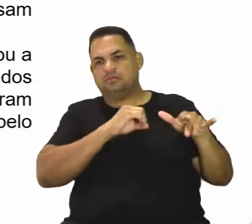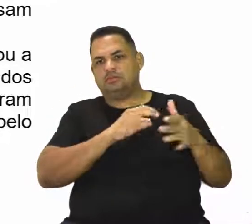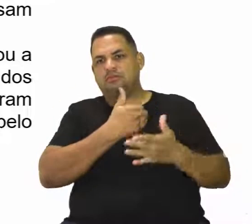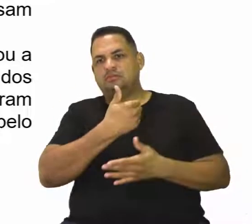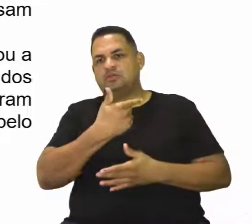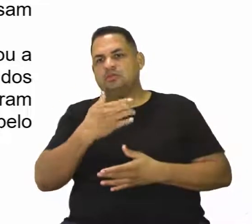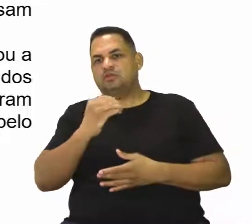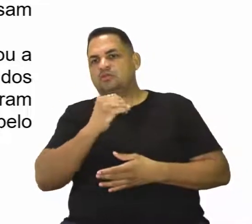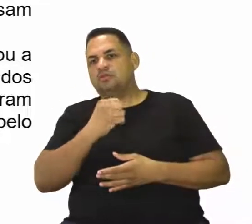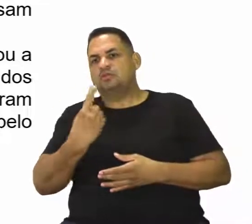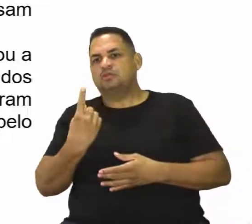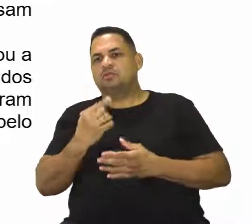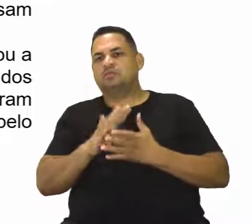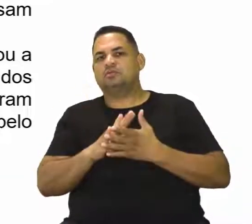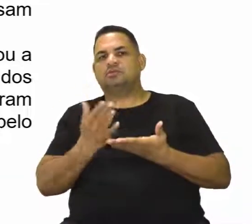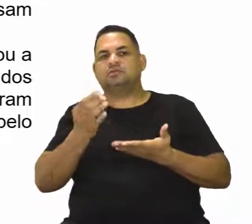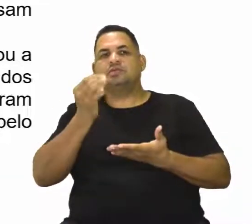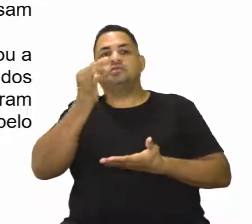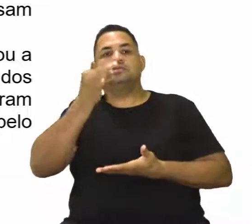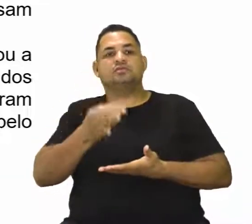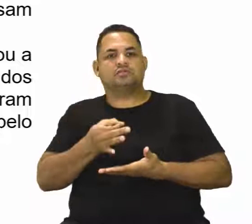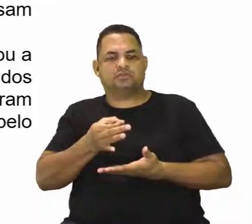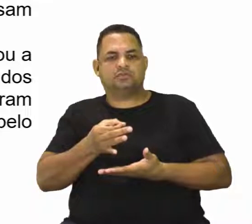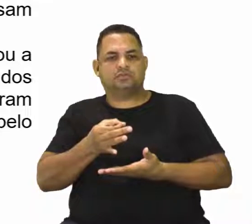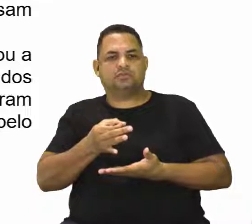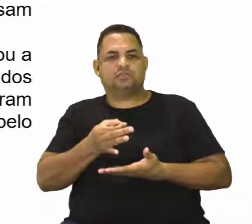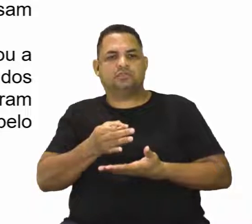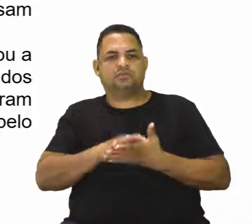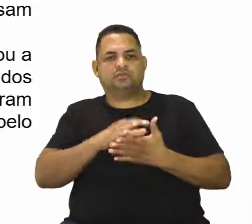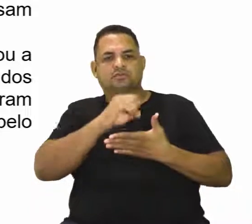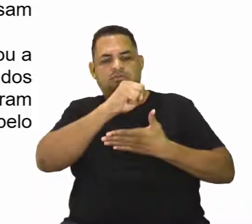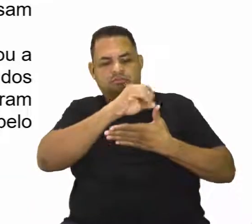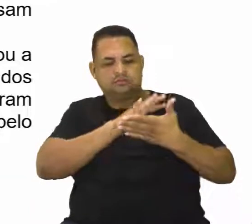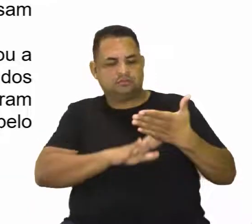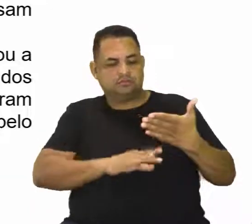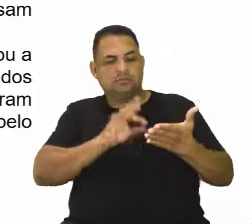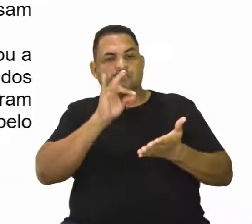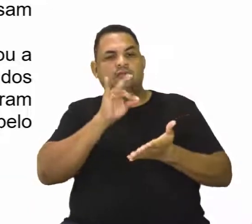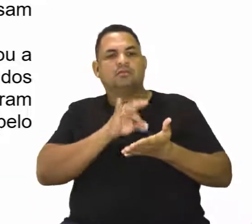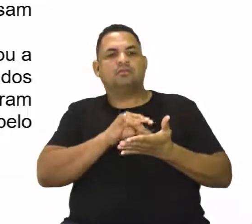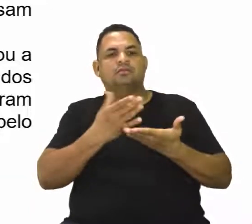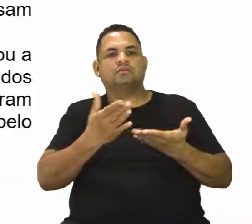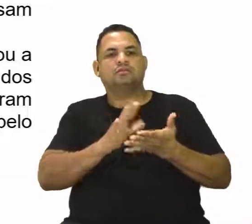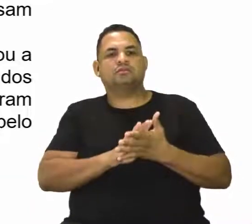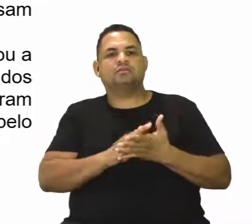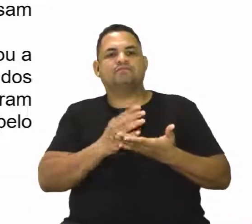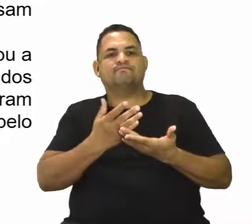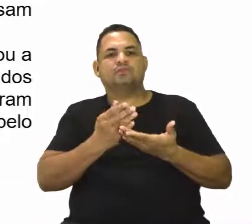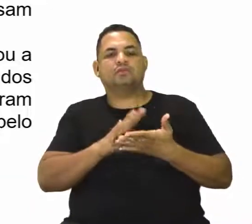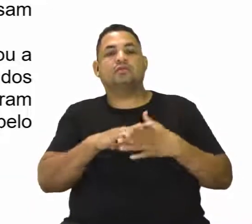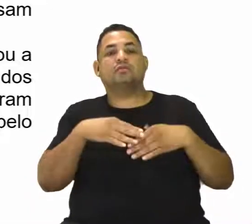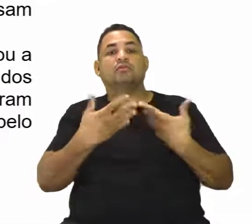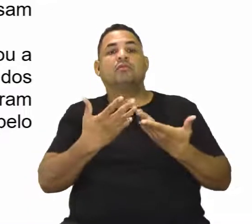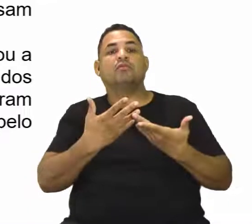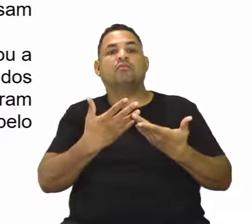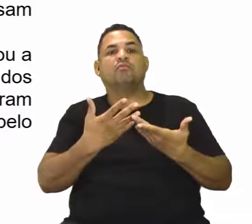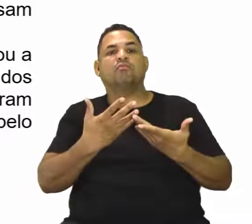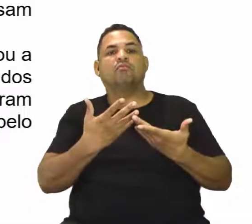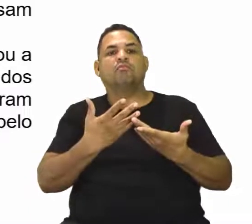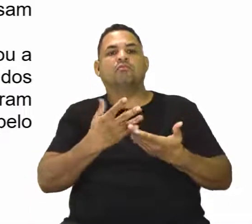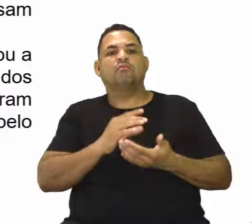de 2001 estão corretas as afirmações abaixo a exceção B